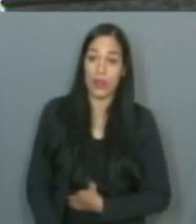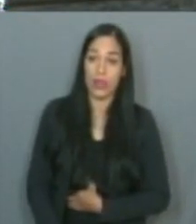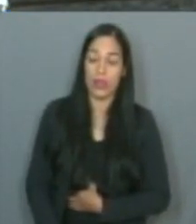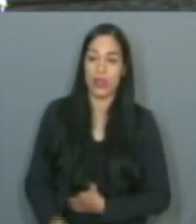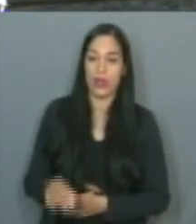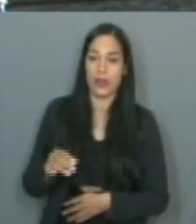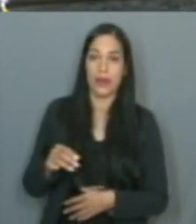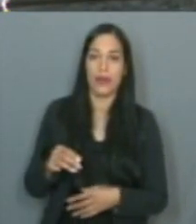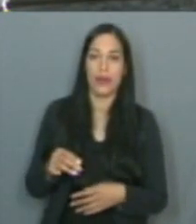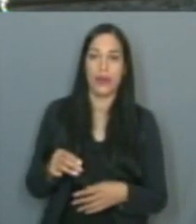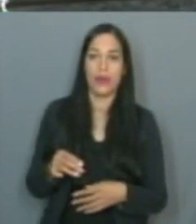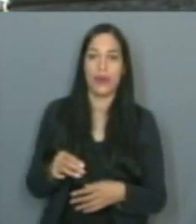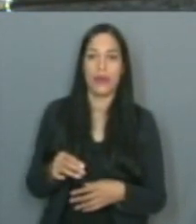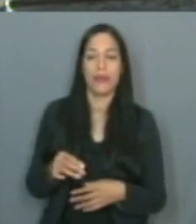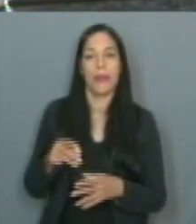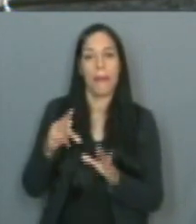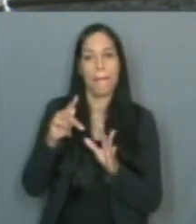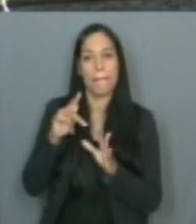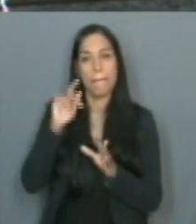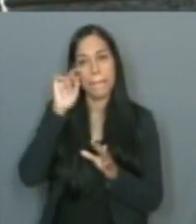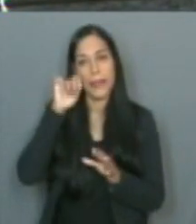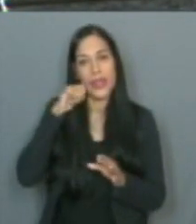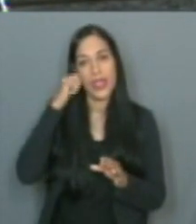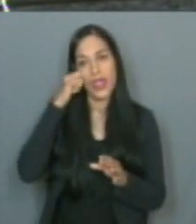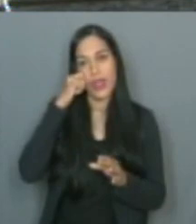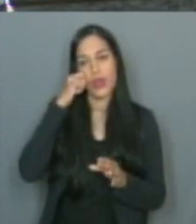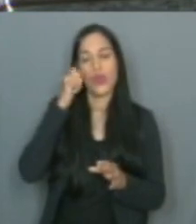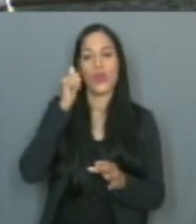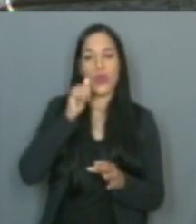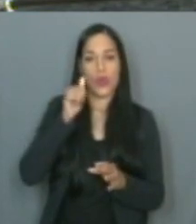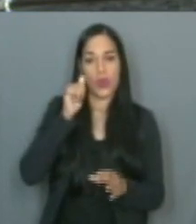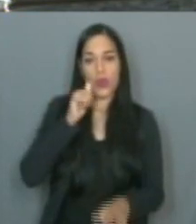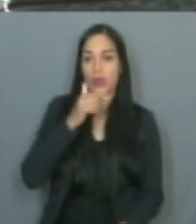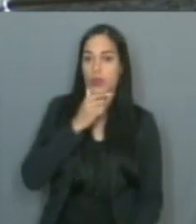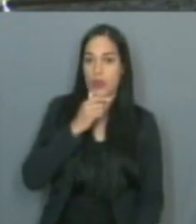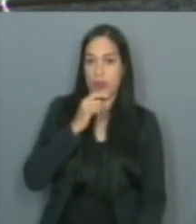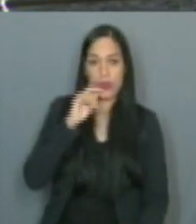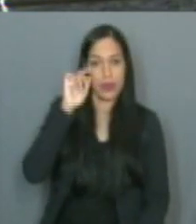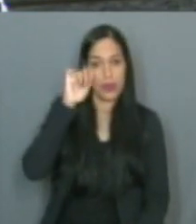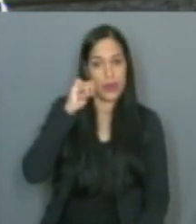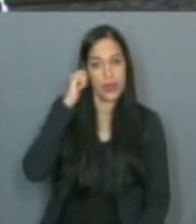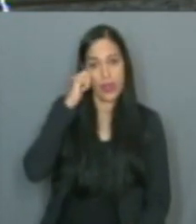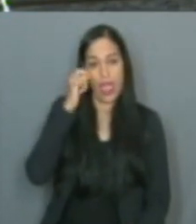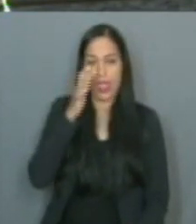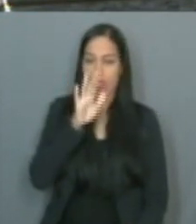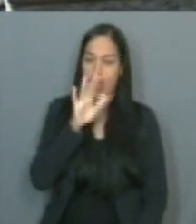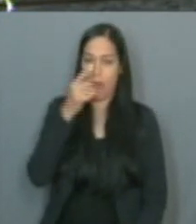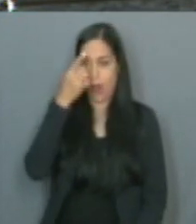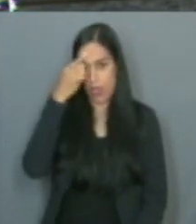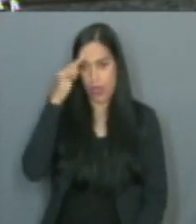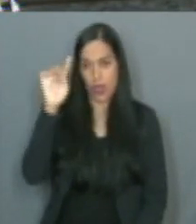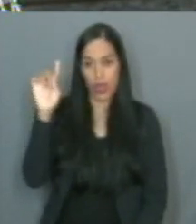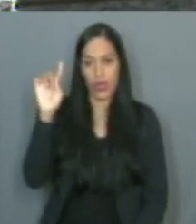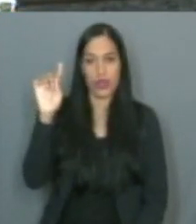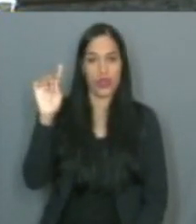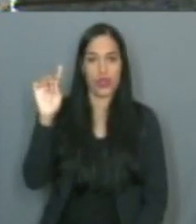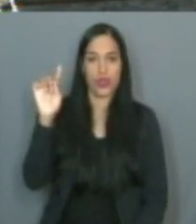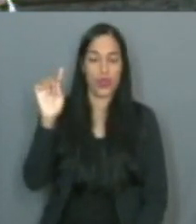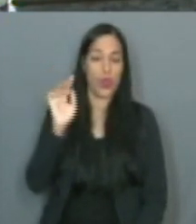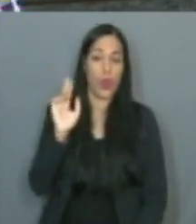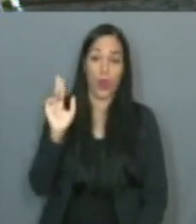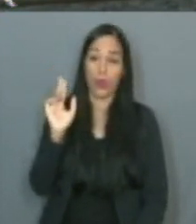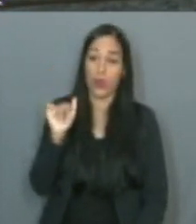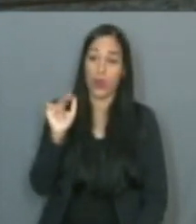e preta e parda não é ideológico, Felipe Alecrim. Jamais